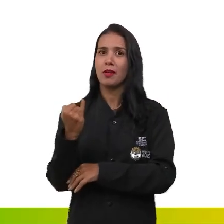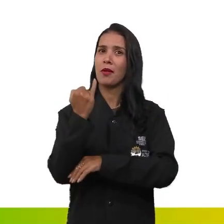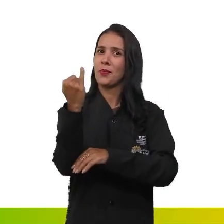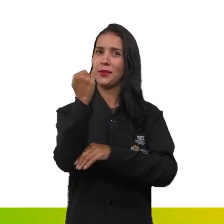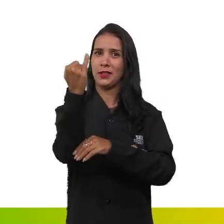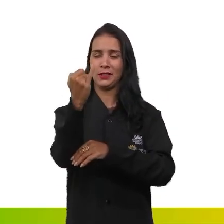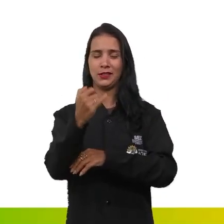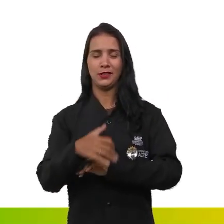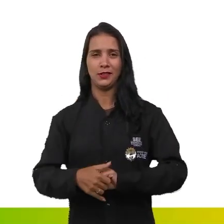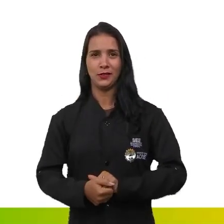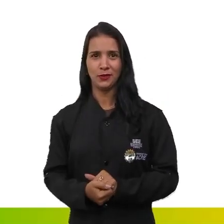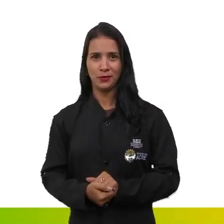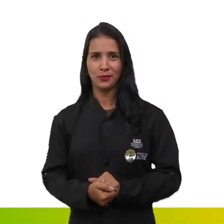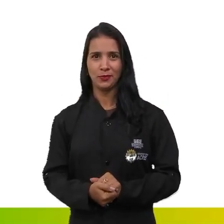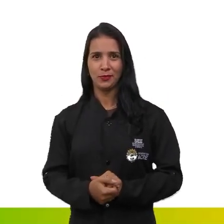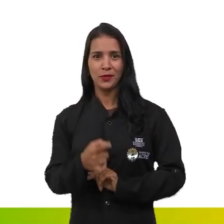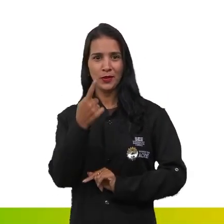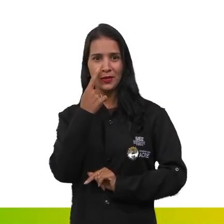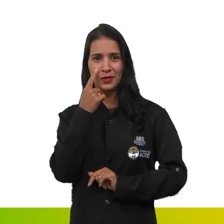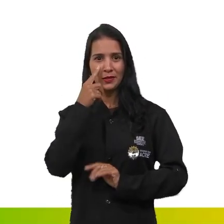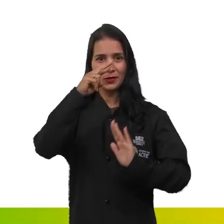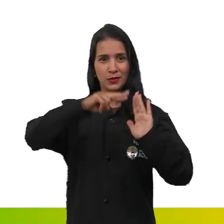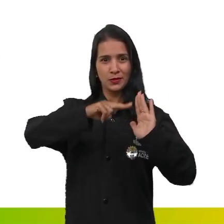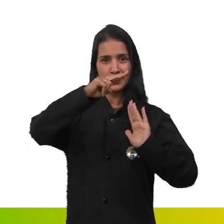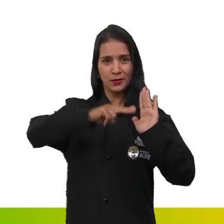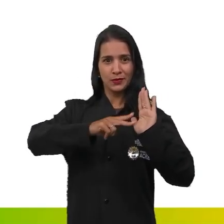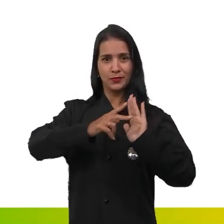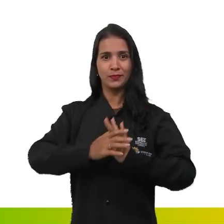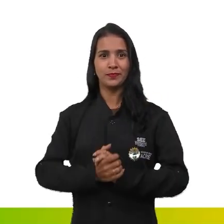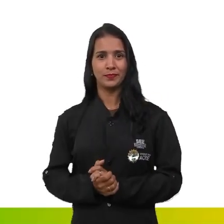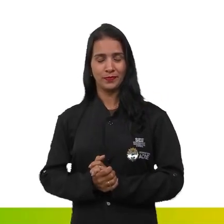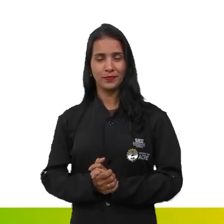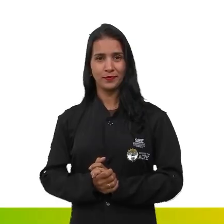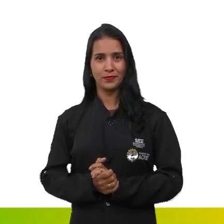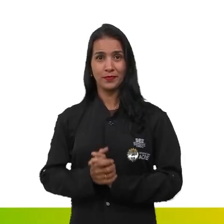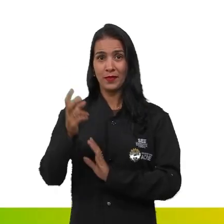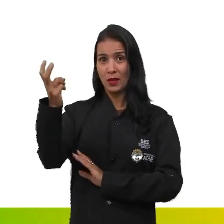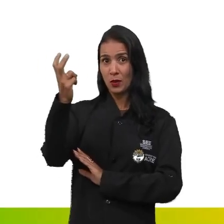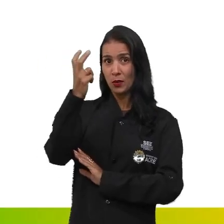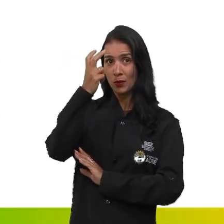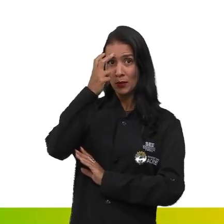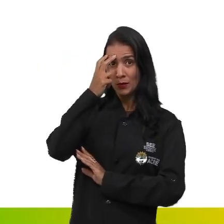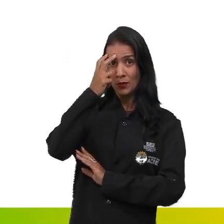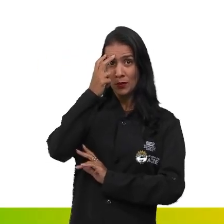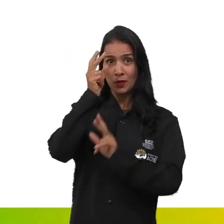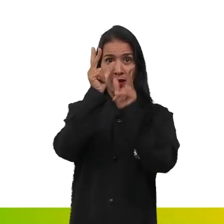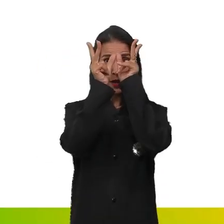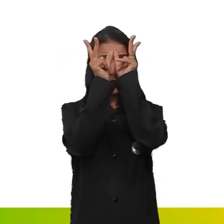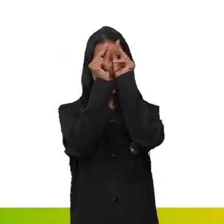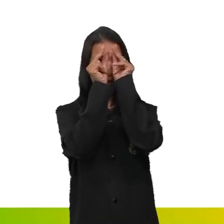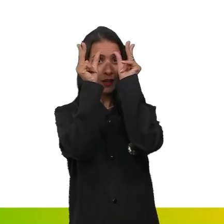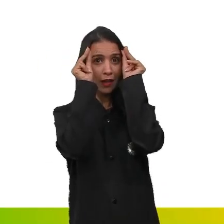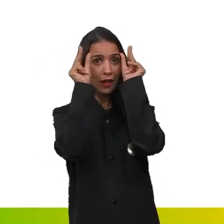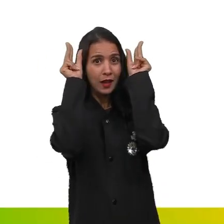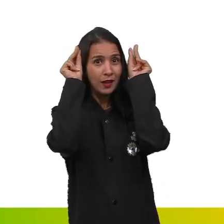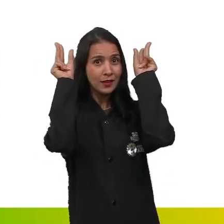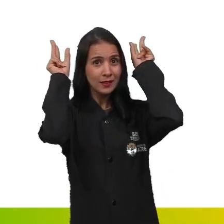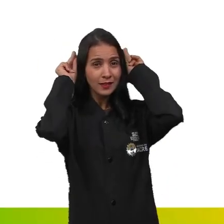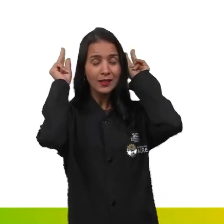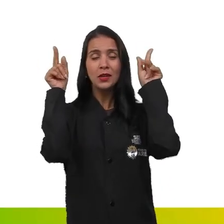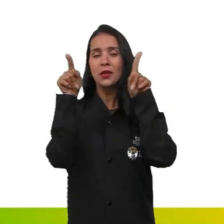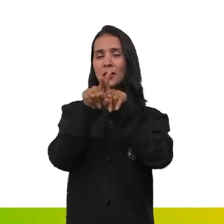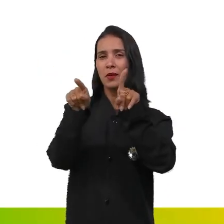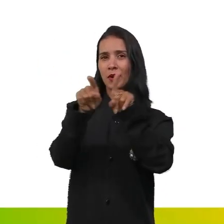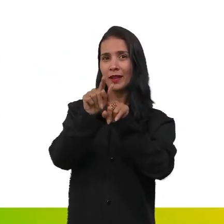fundamentais. Acompanha comigo. As culturas grega e romana floresceram